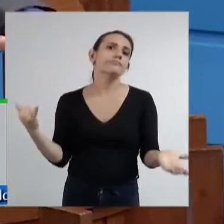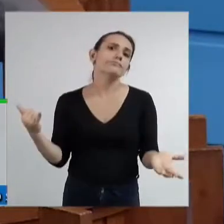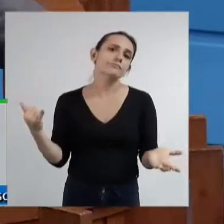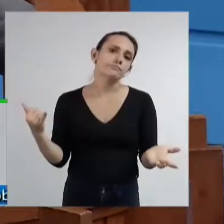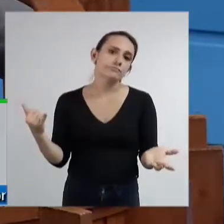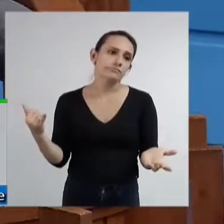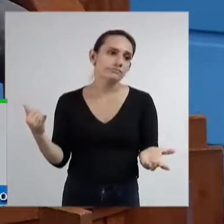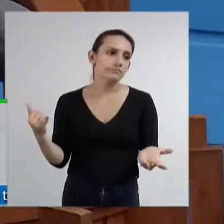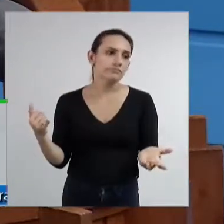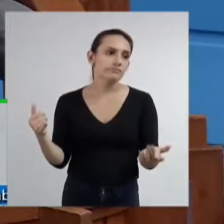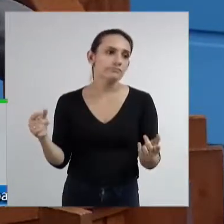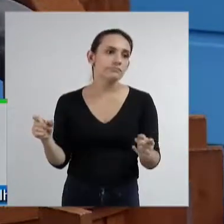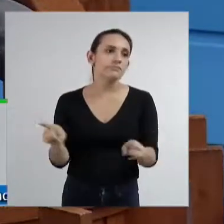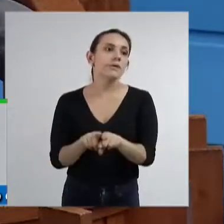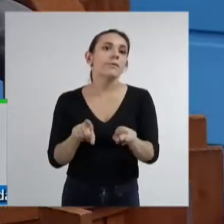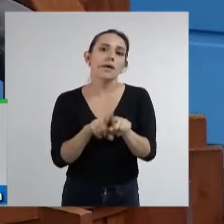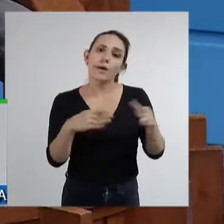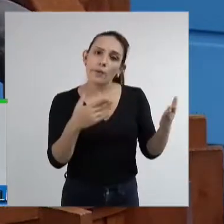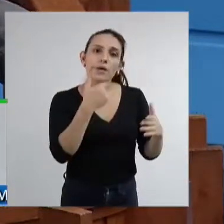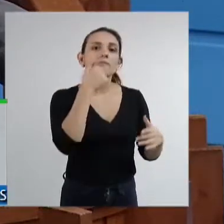nesse momento, em relação à energia.